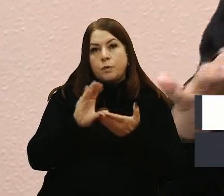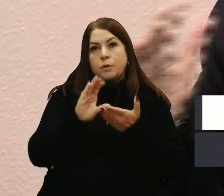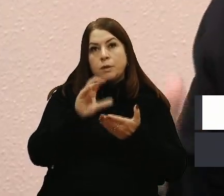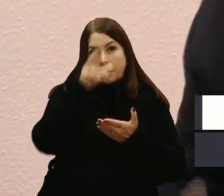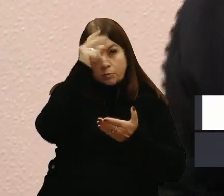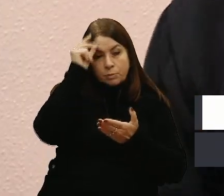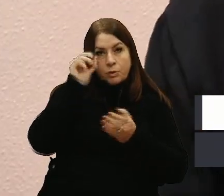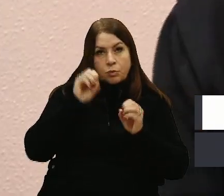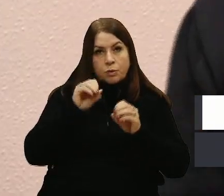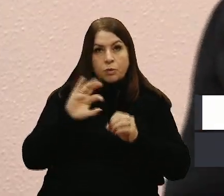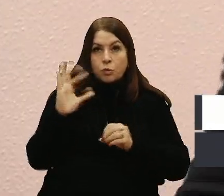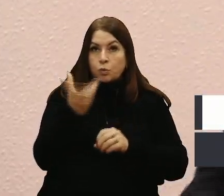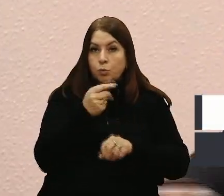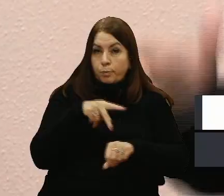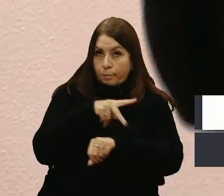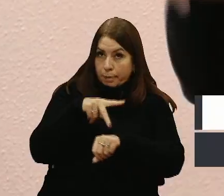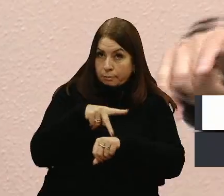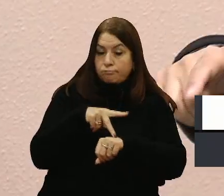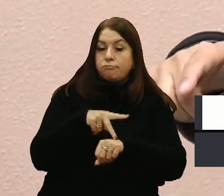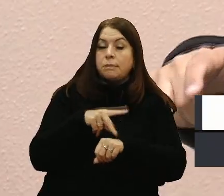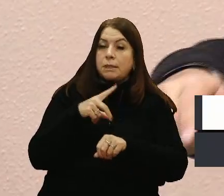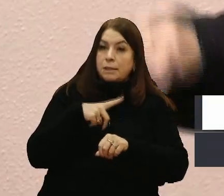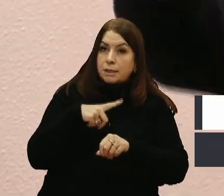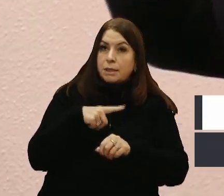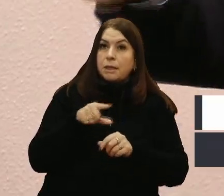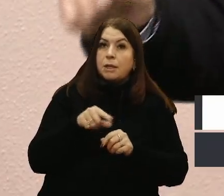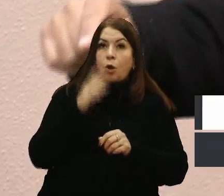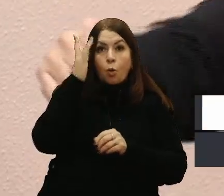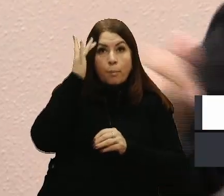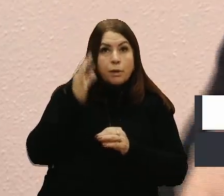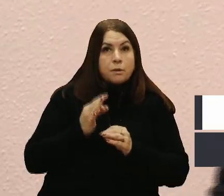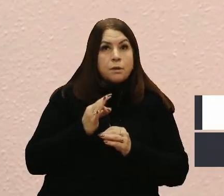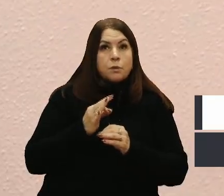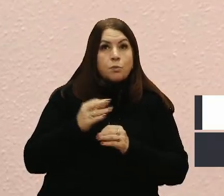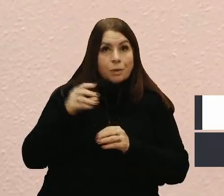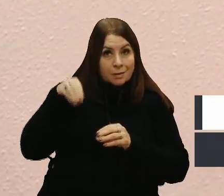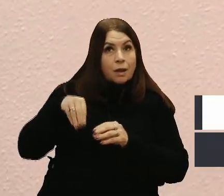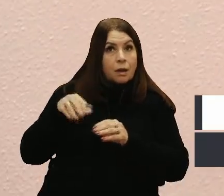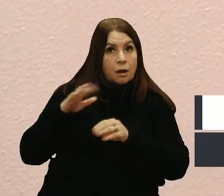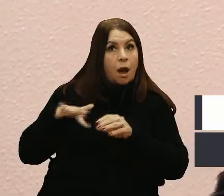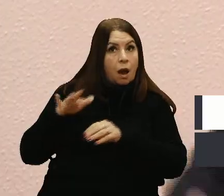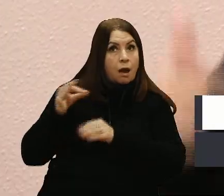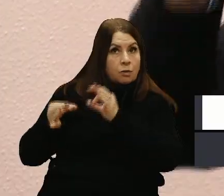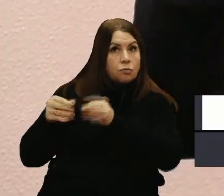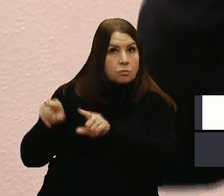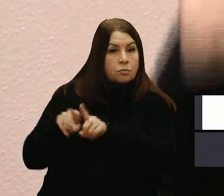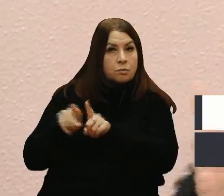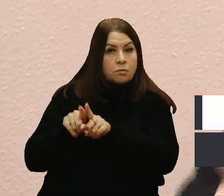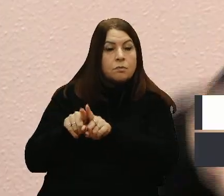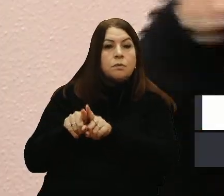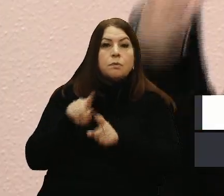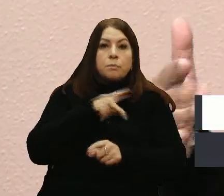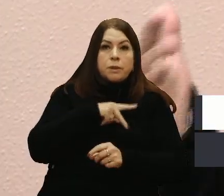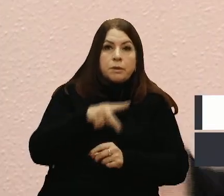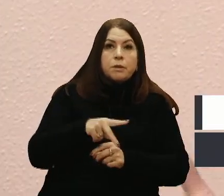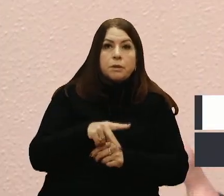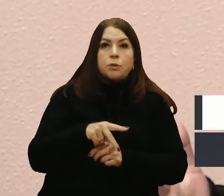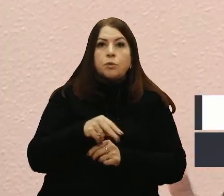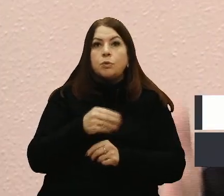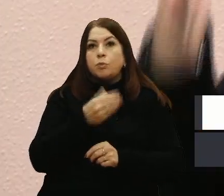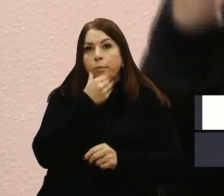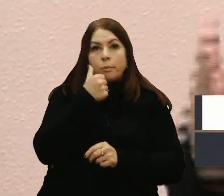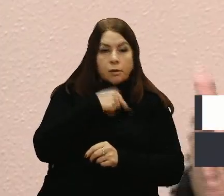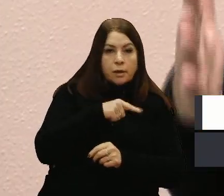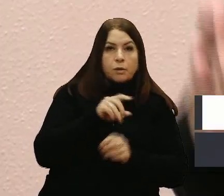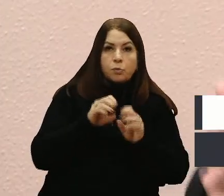Municipais de Educação de todo o país, nós temos a compreensão, e tem jurisprudência, inclusive, de que o presidente ou a presidente do Conselho